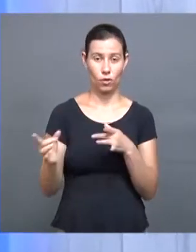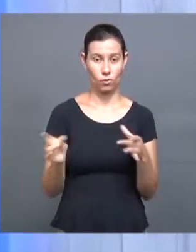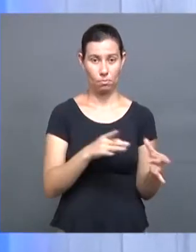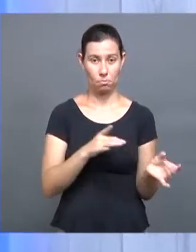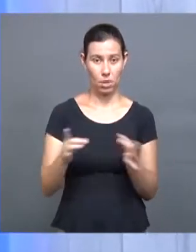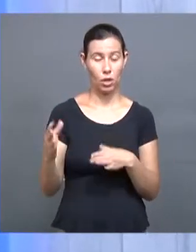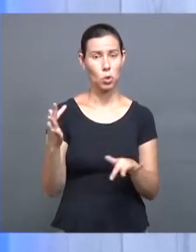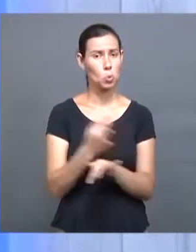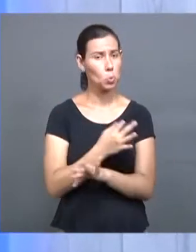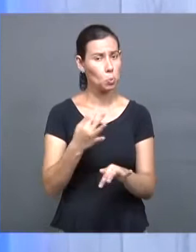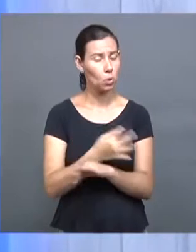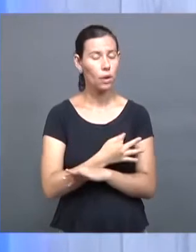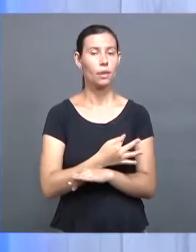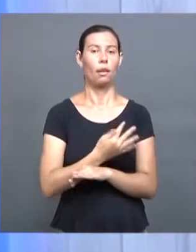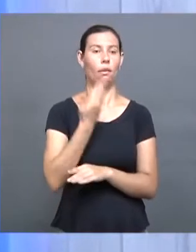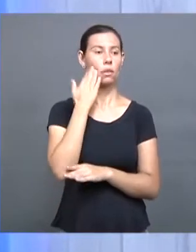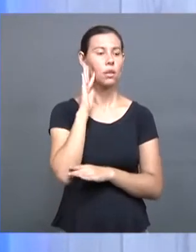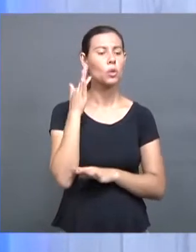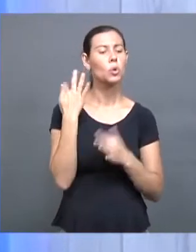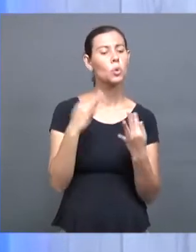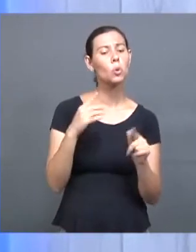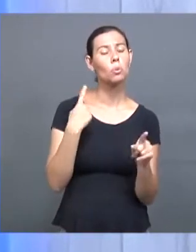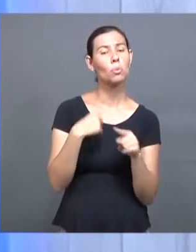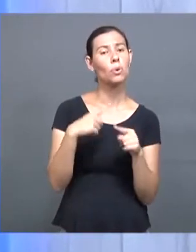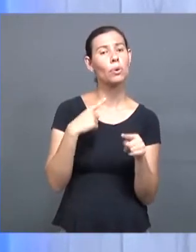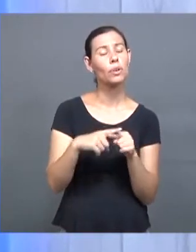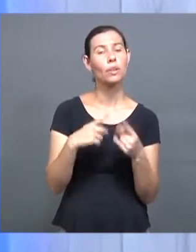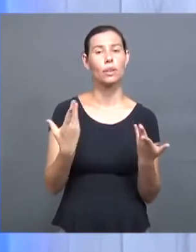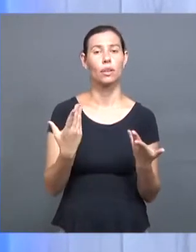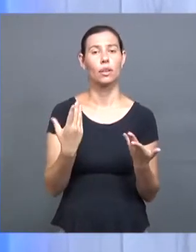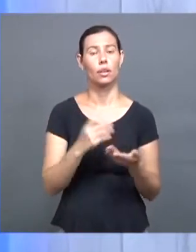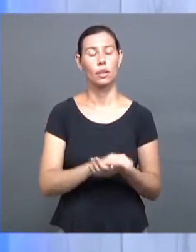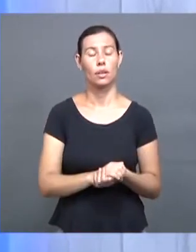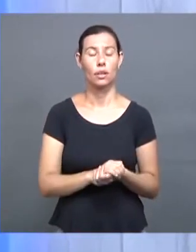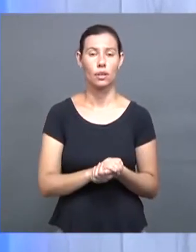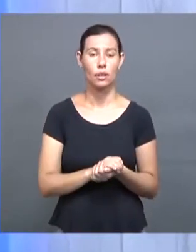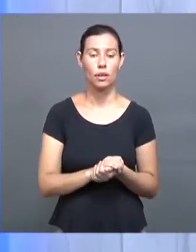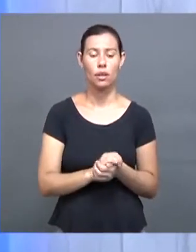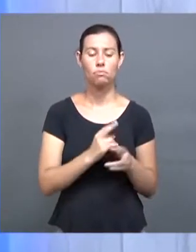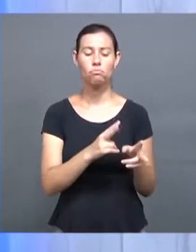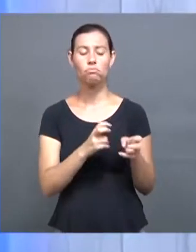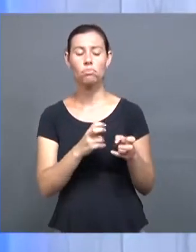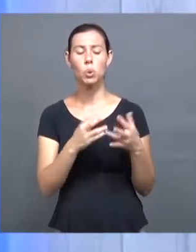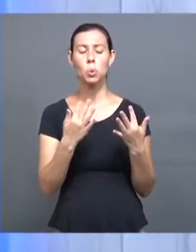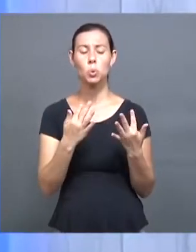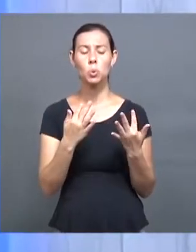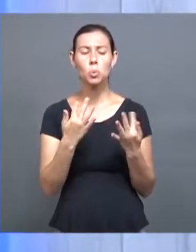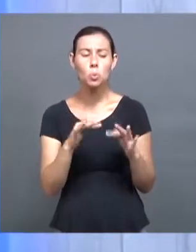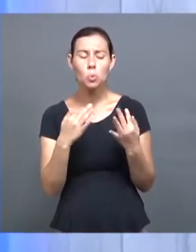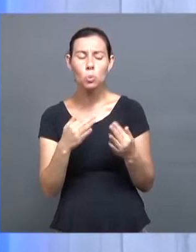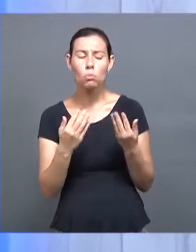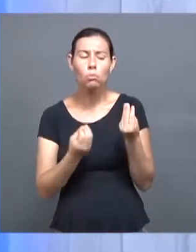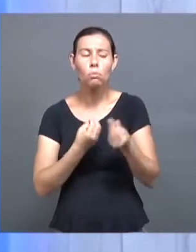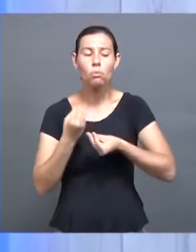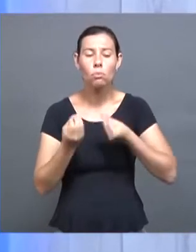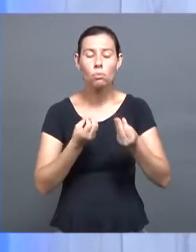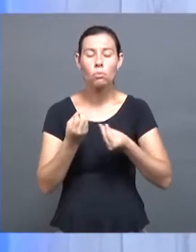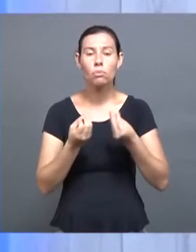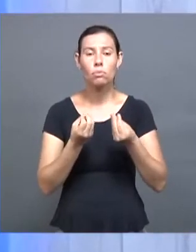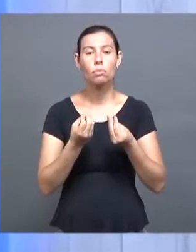não ter um sofrimento a mais adicional do que aquela dor já traria para ela. Então, seria uma forma